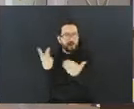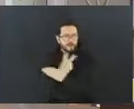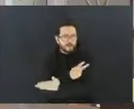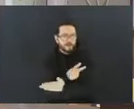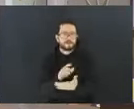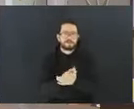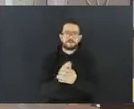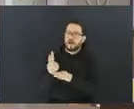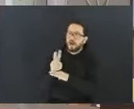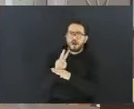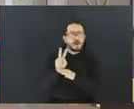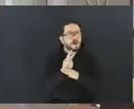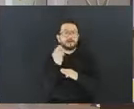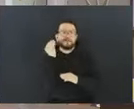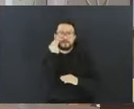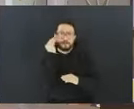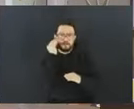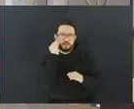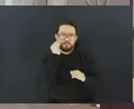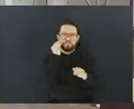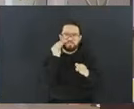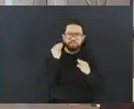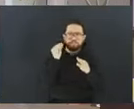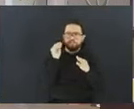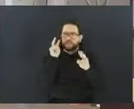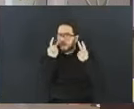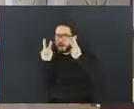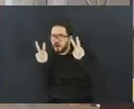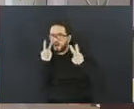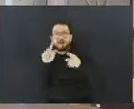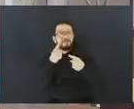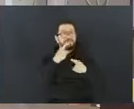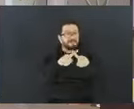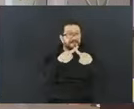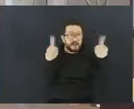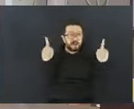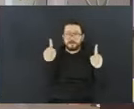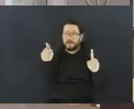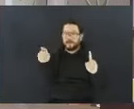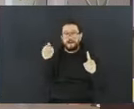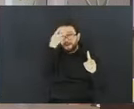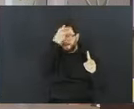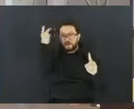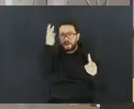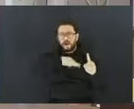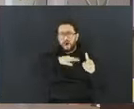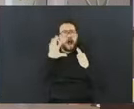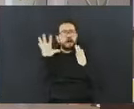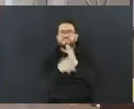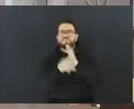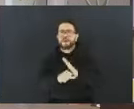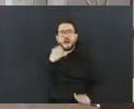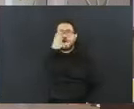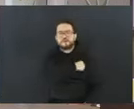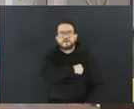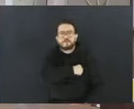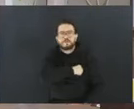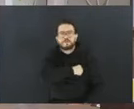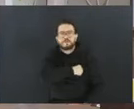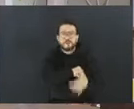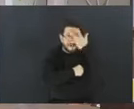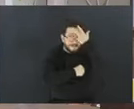porque, infelizmente, a ação desses marginais é muito rápida, né? Então, até a vítima ligar o 190 e